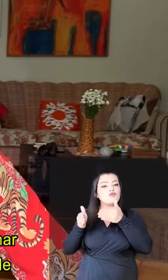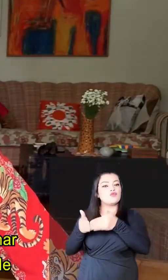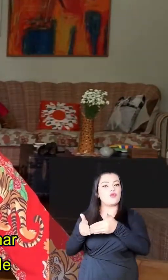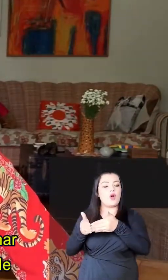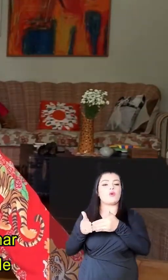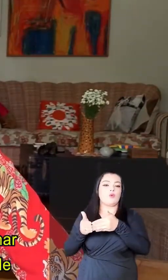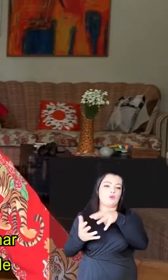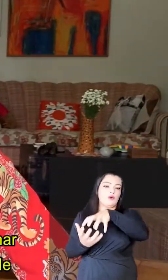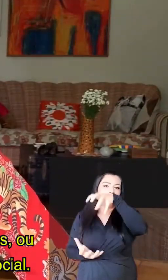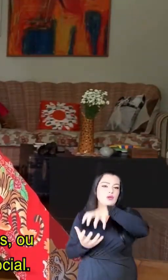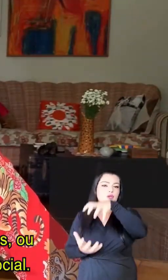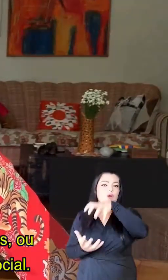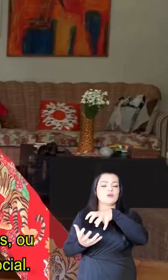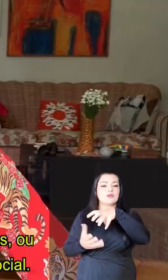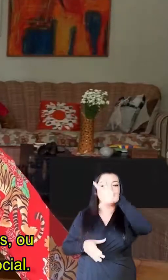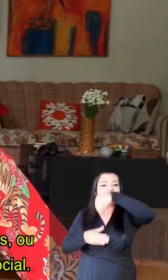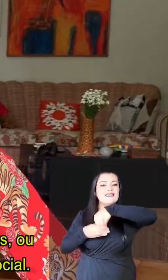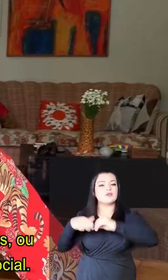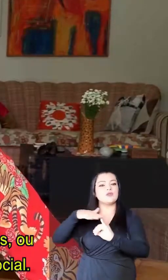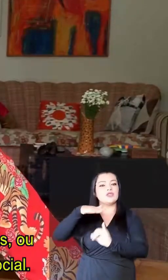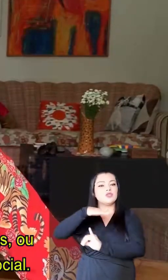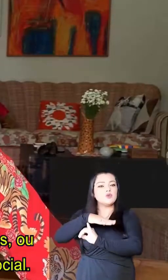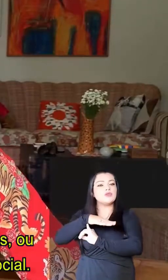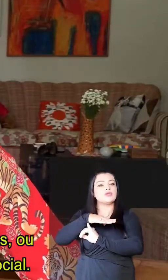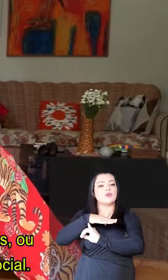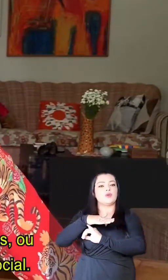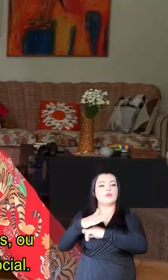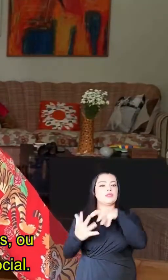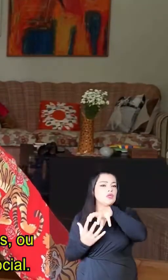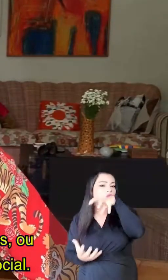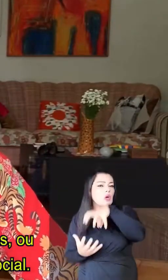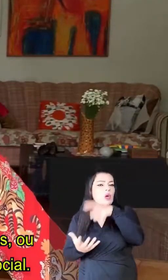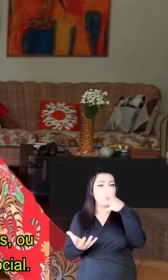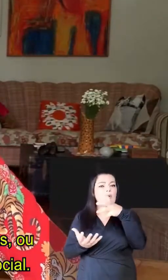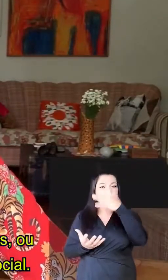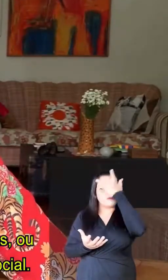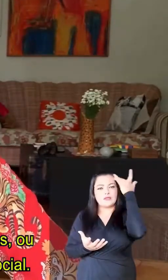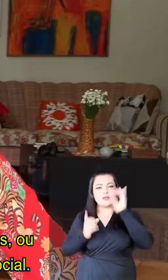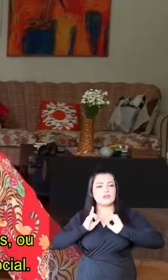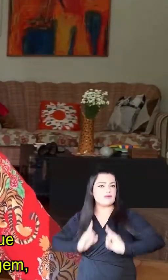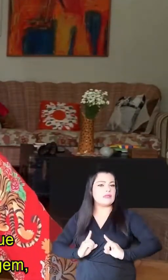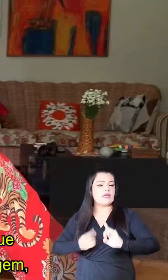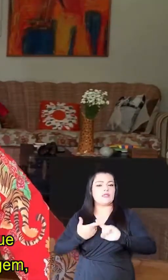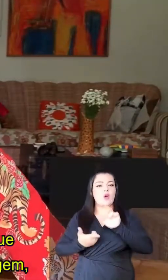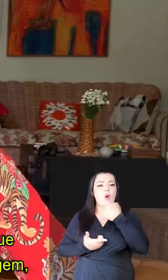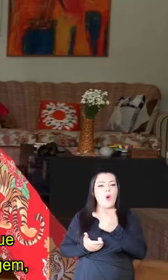Que instituições ou de pessoas com deficiência, ou de pessoas idosas, ou de pessoas em situação de vulnerabilidade